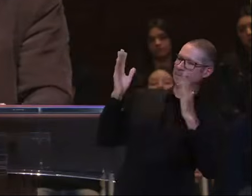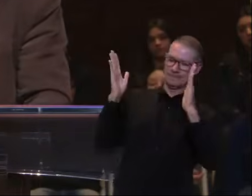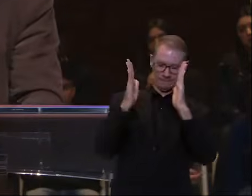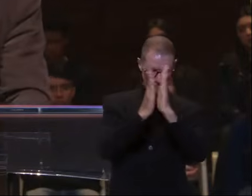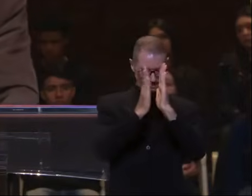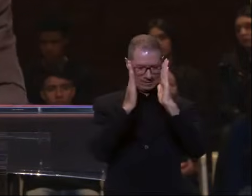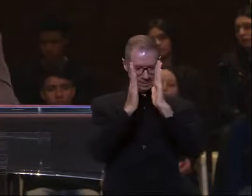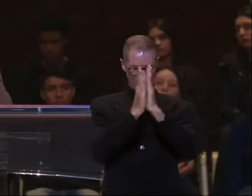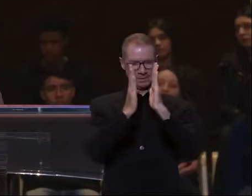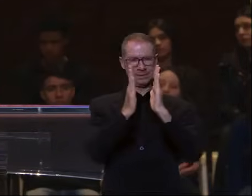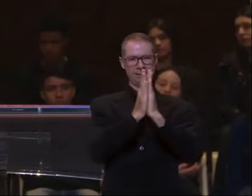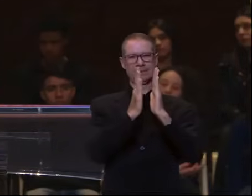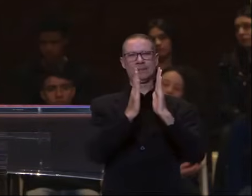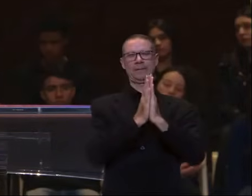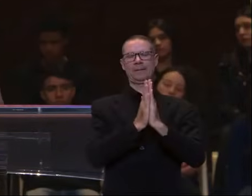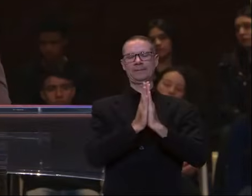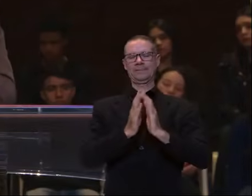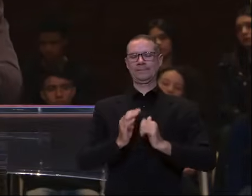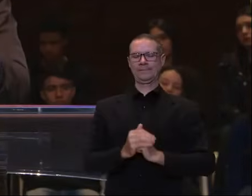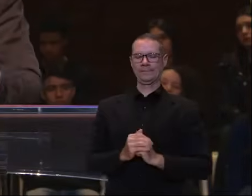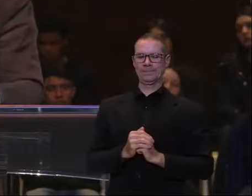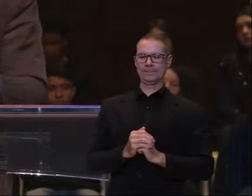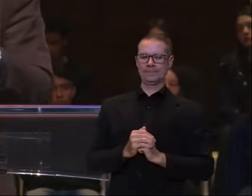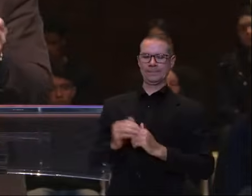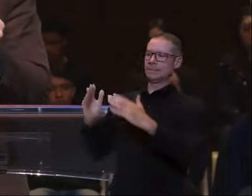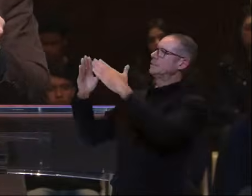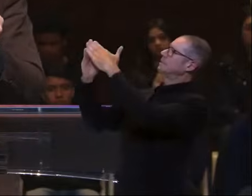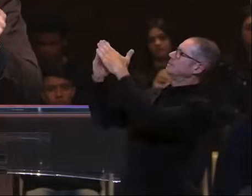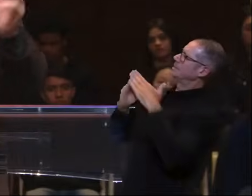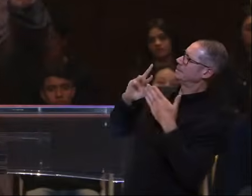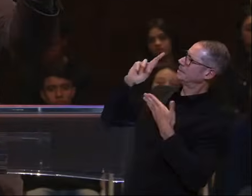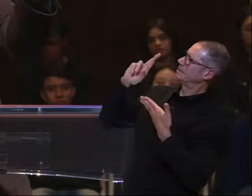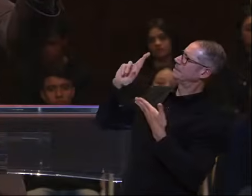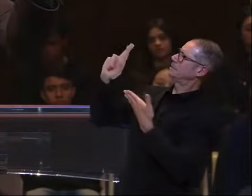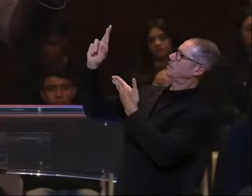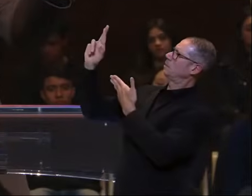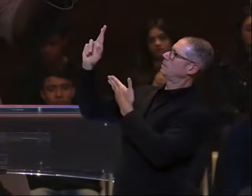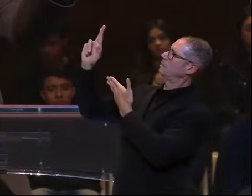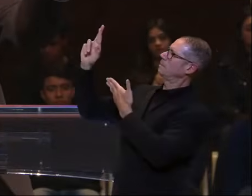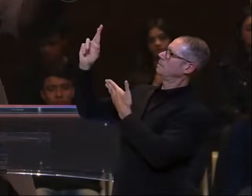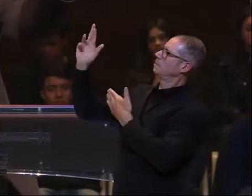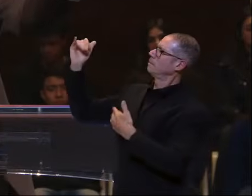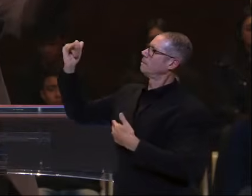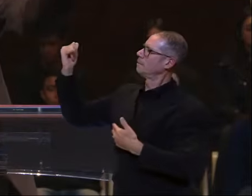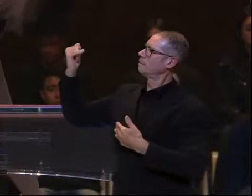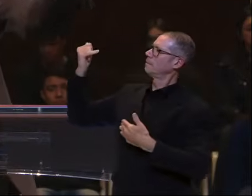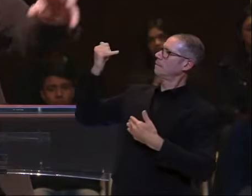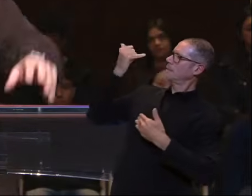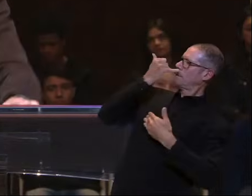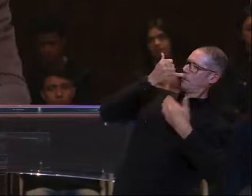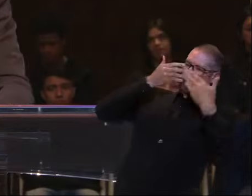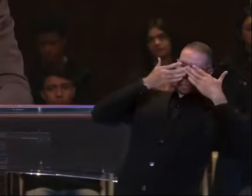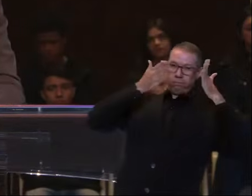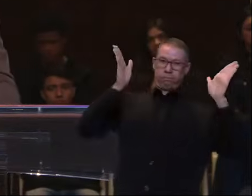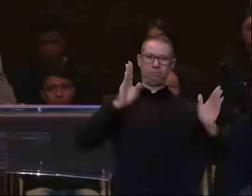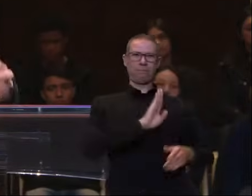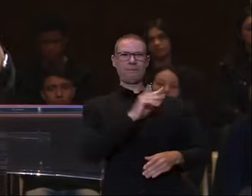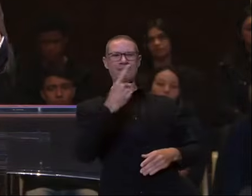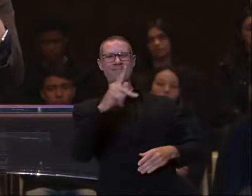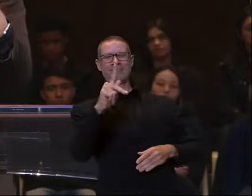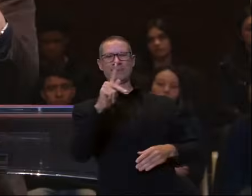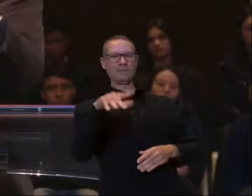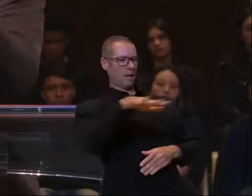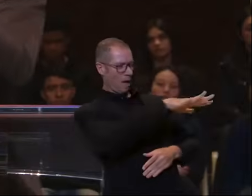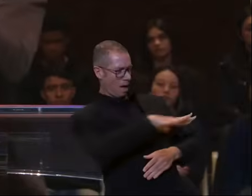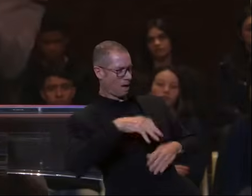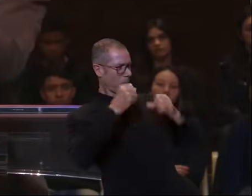oração. E nessa oração ele vai pedir: Senhor, abra os olhos do coração deles, para que